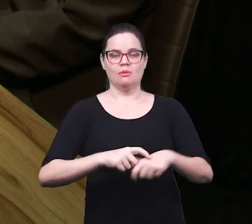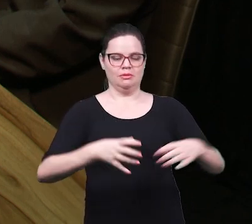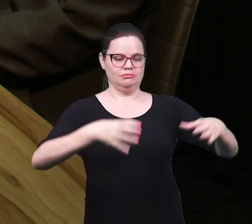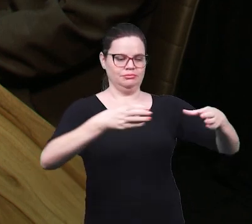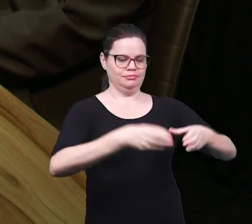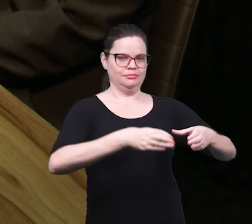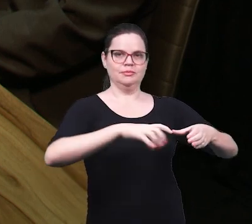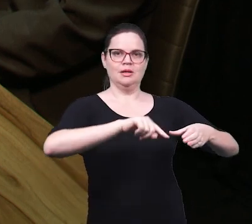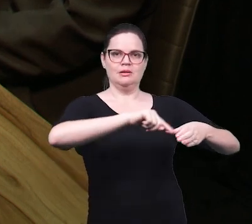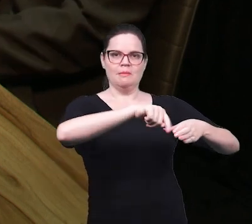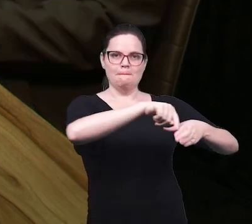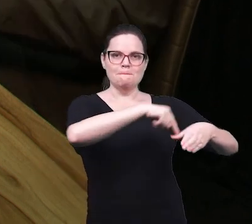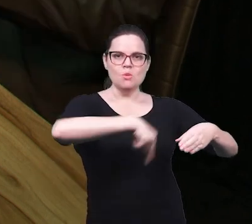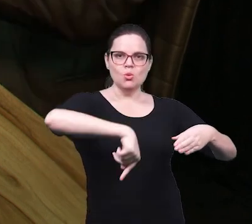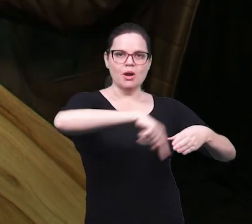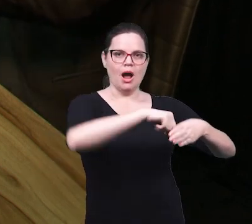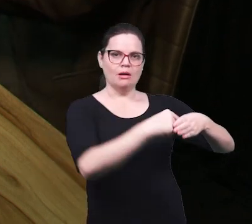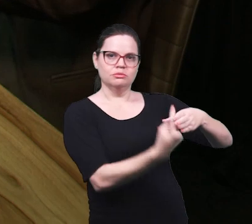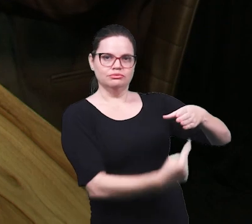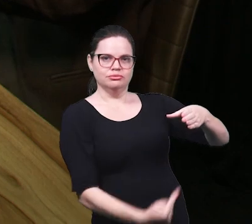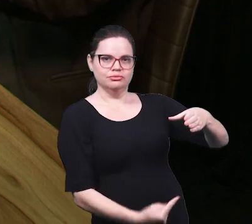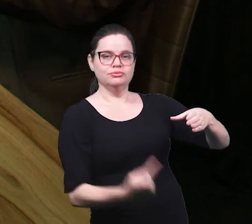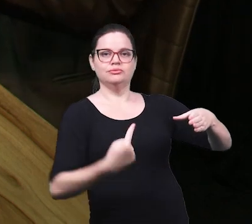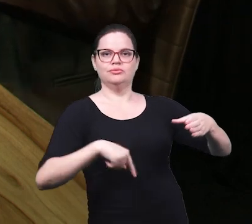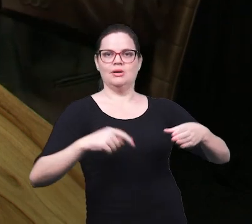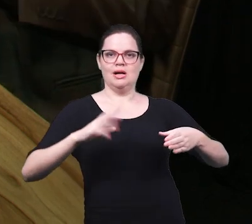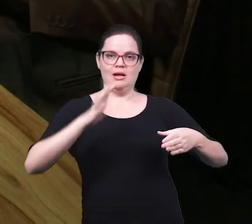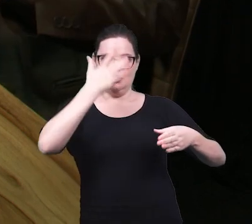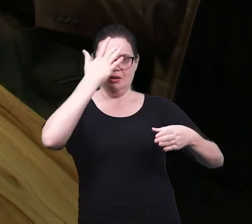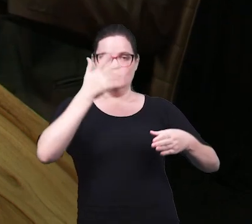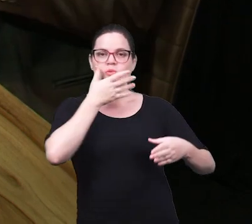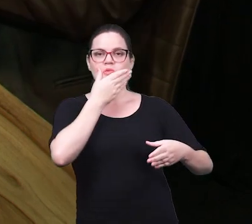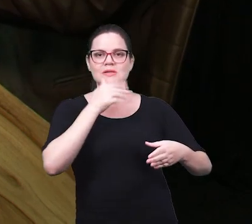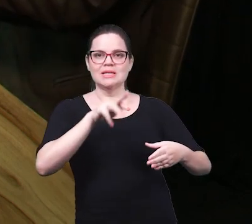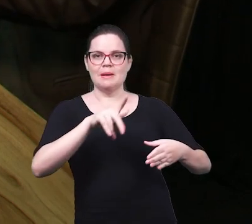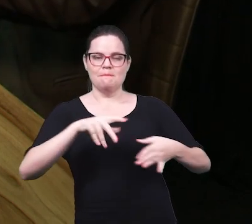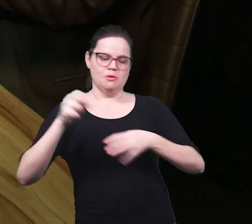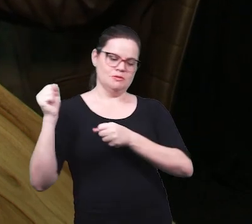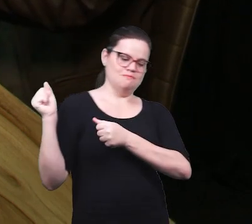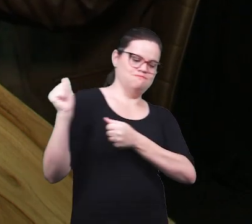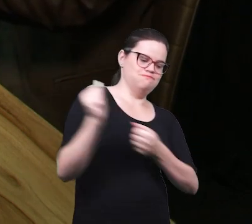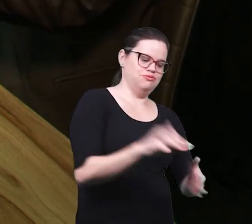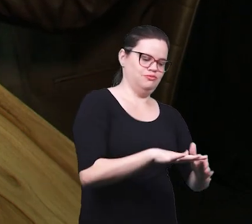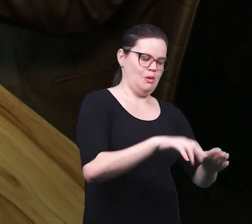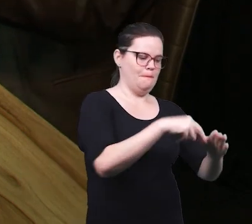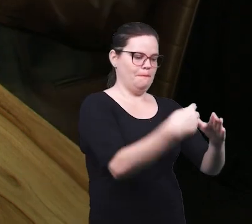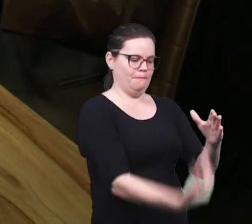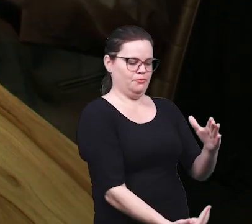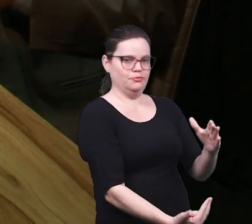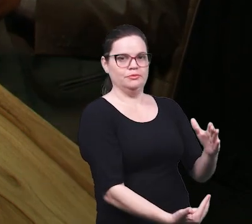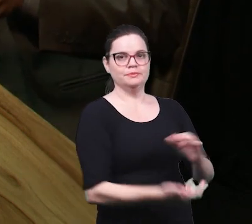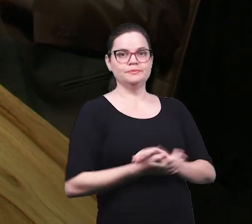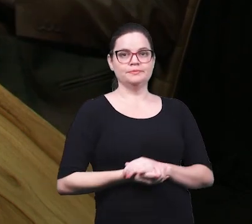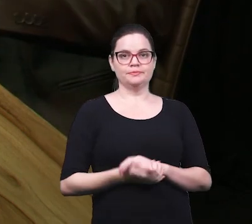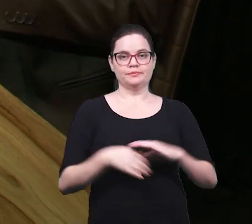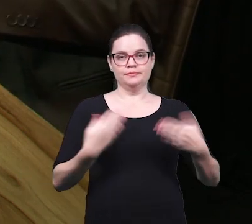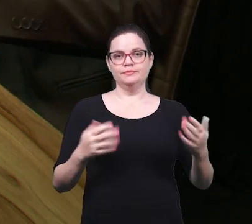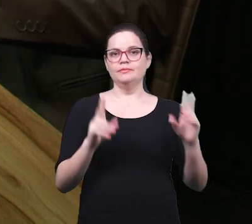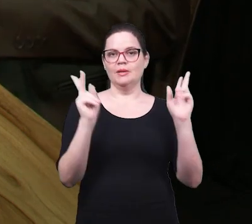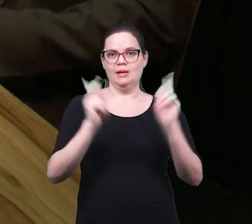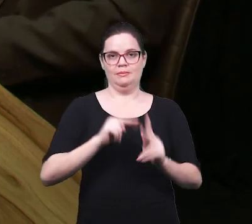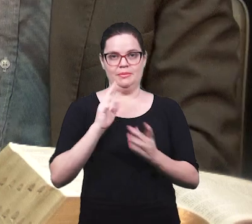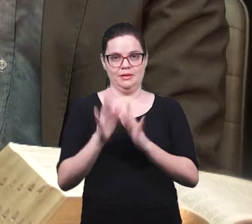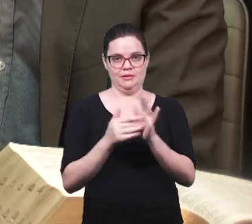José foi lançado em uma cova pelos seus próprios irmãos. Pastor Tiago. Paz do Senhor Edilei, paz do Senhor